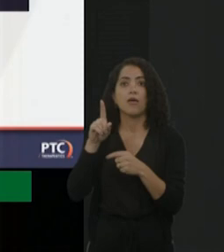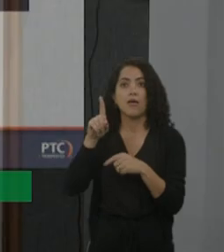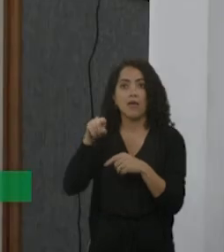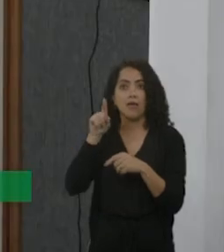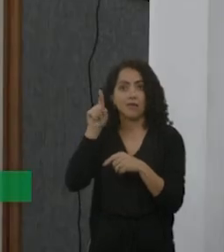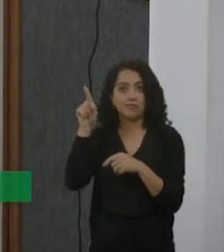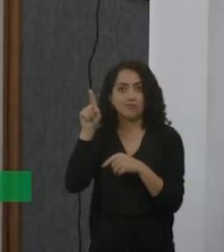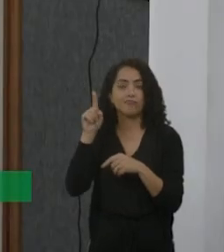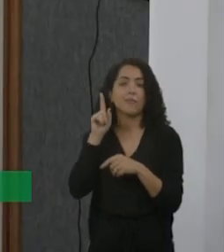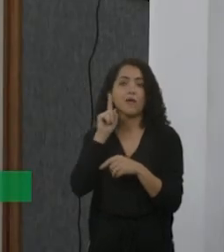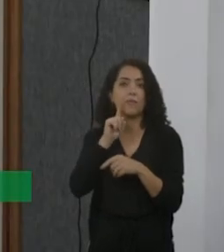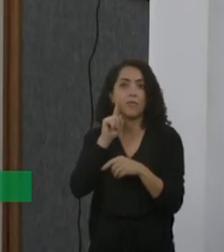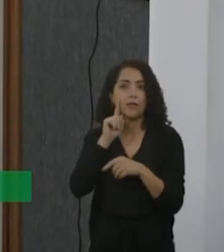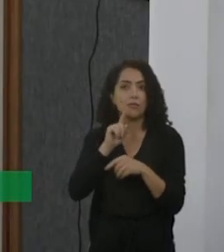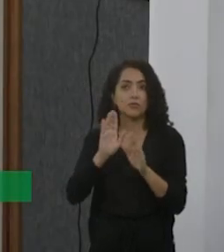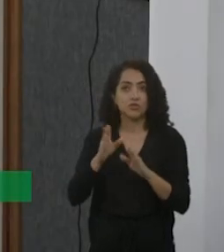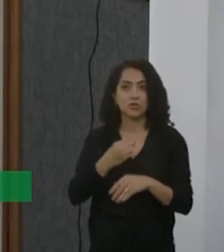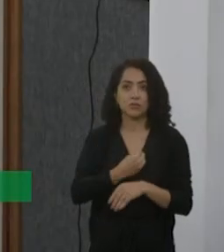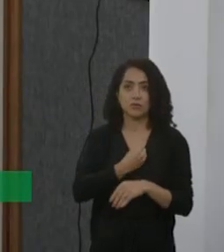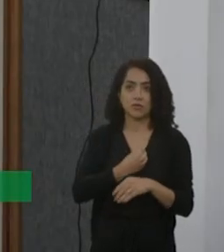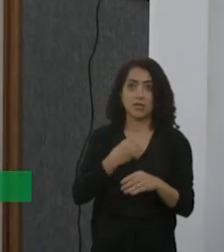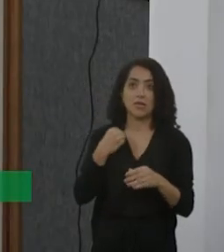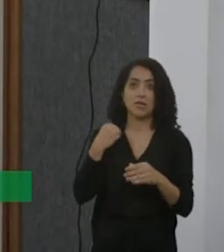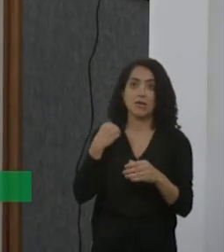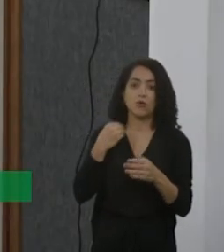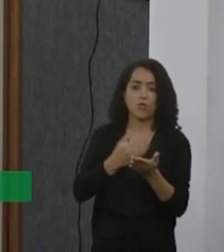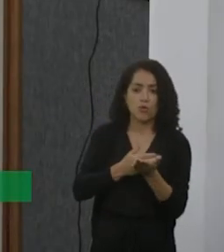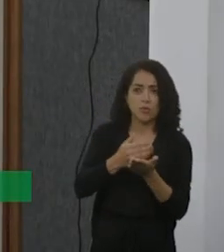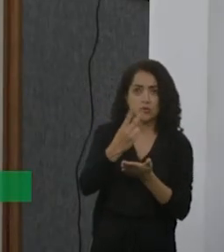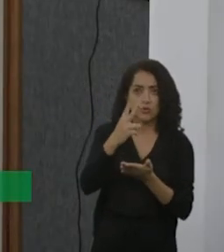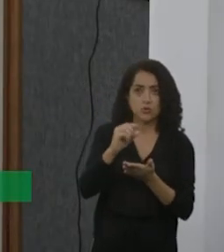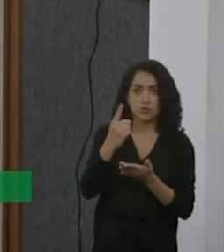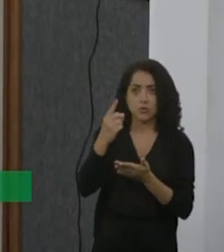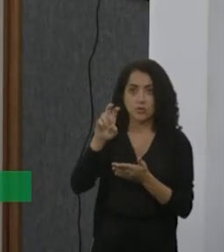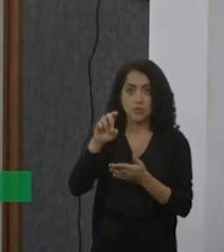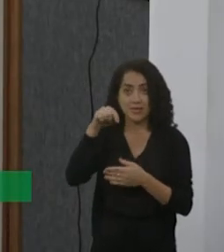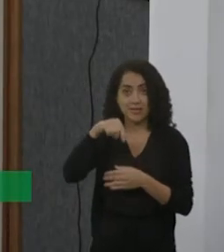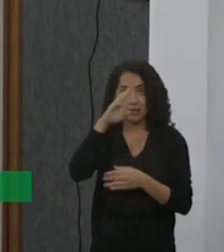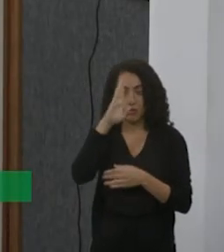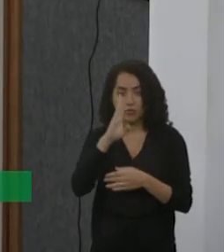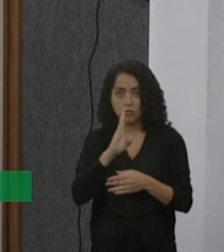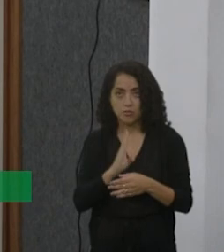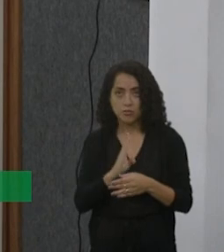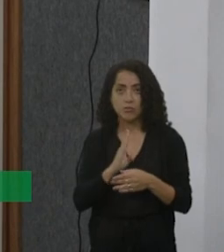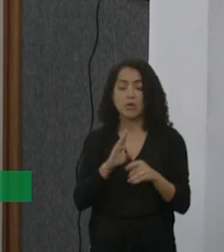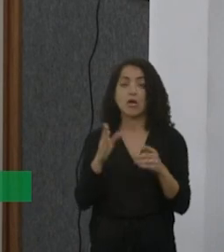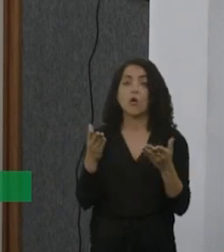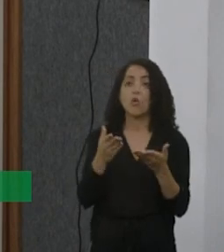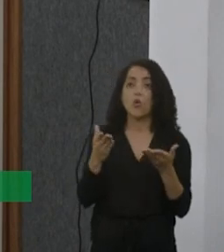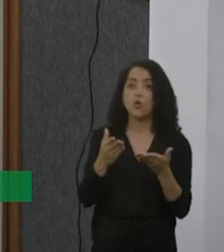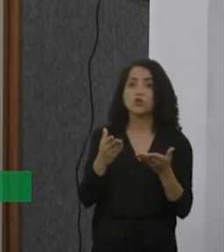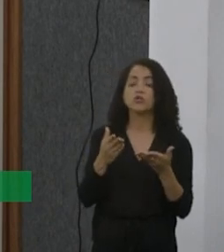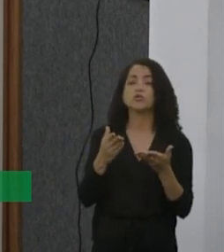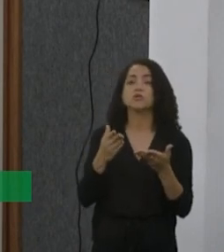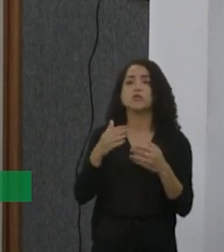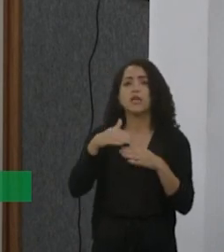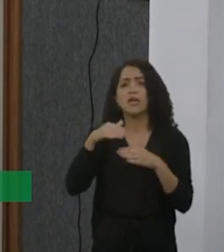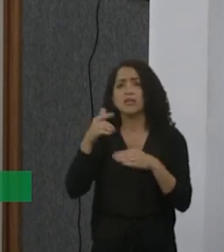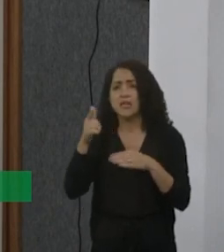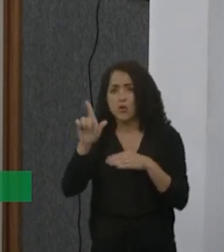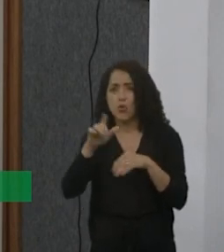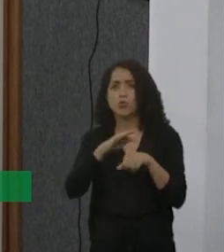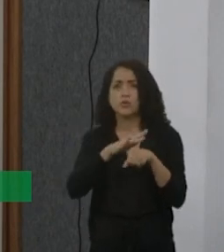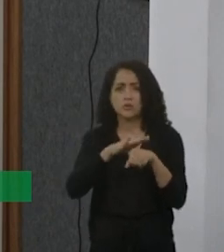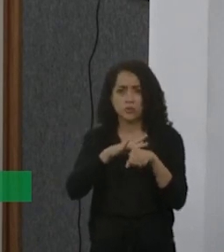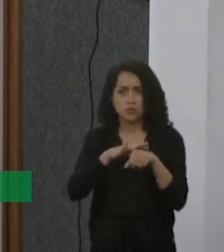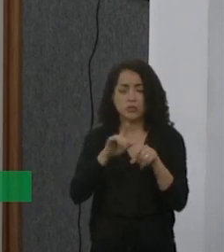presente no Brasil desde 2015 e iniciou o trabalho com distrofia muscular de Duchenne, mas hoje atuamos com outras doenças raras